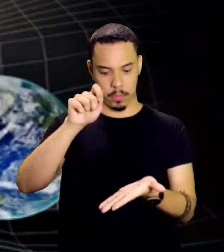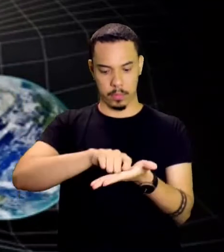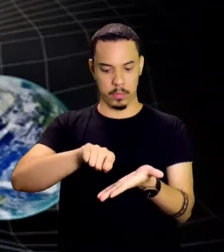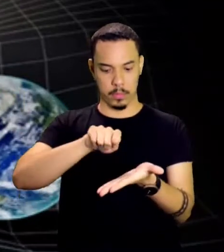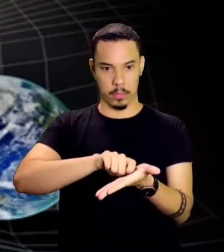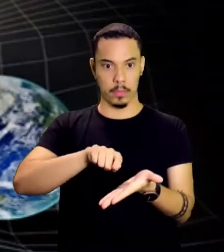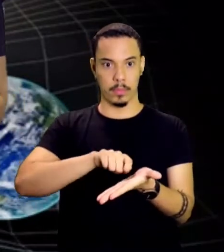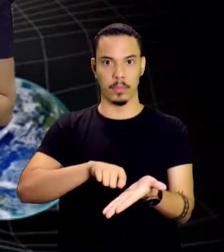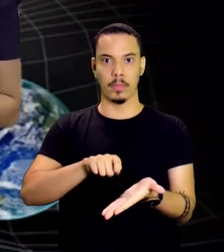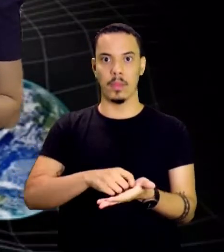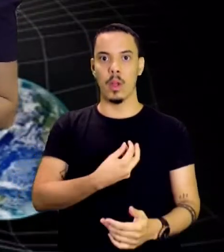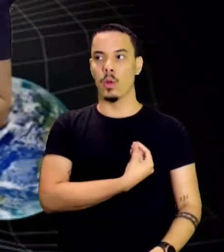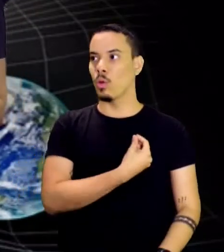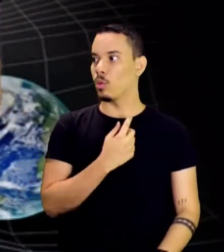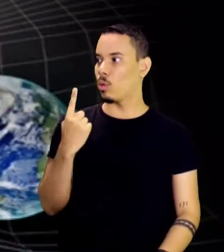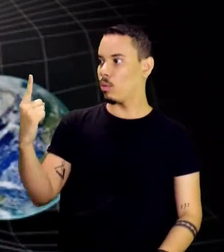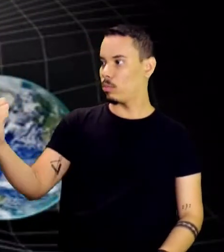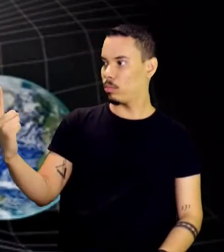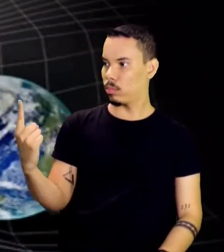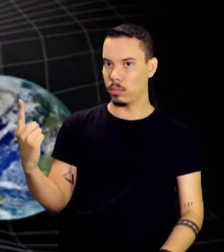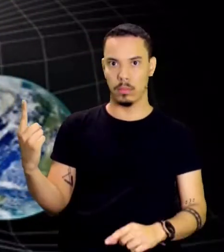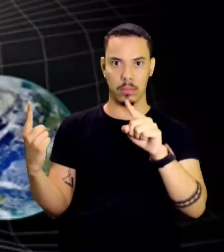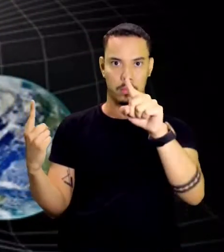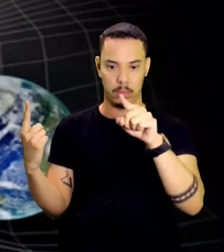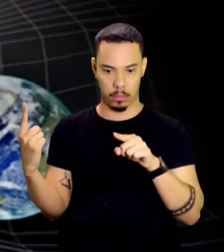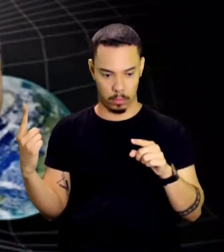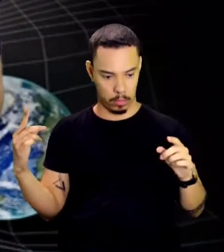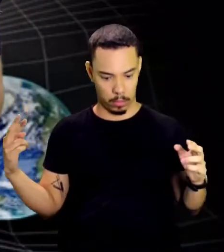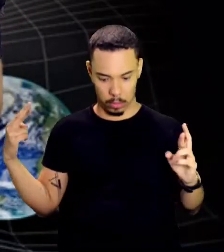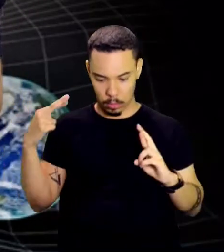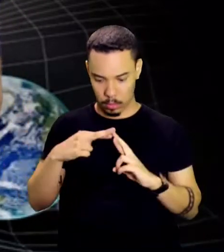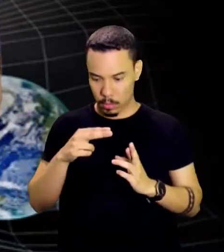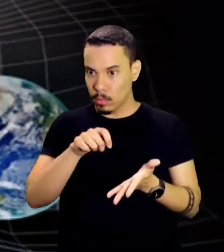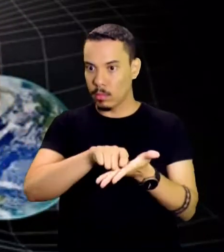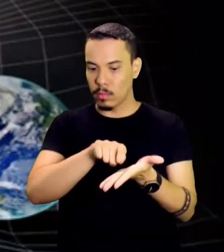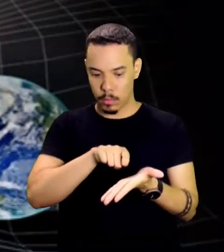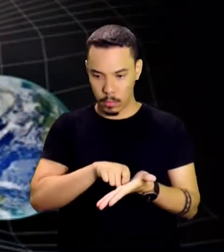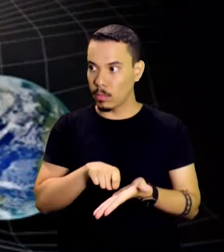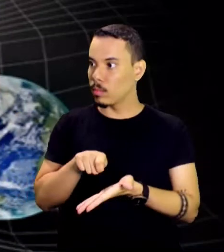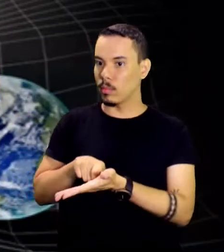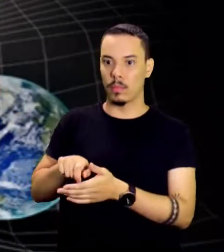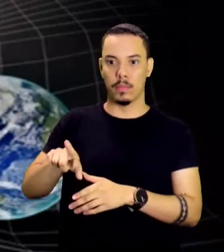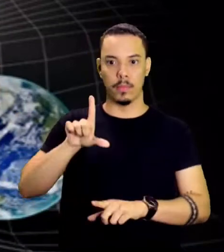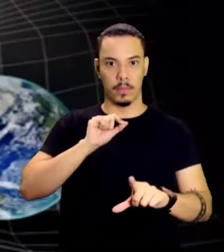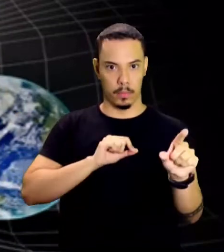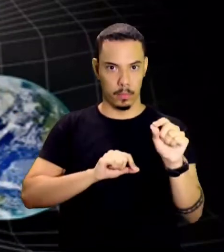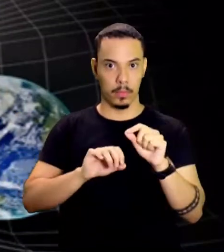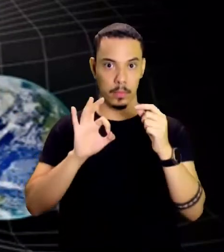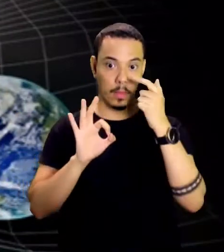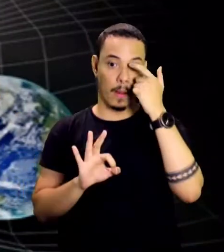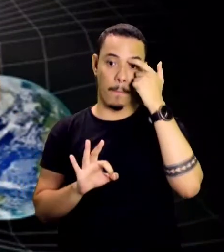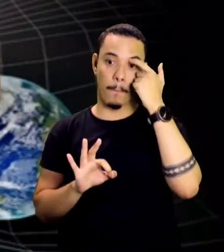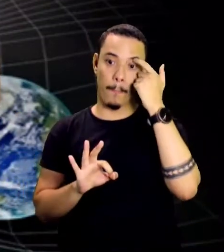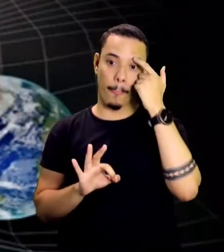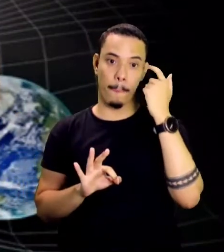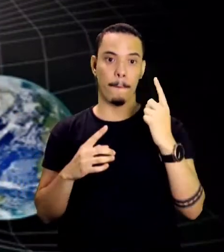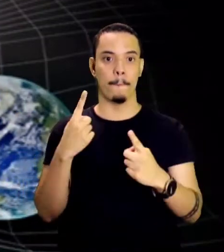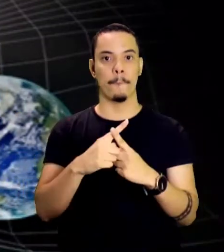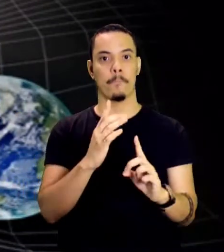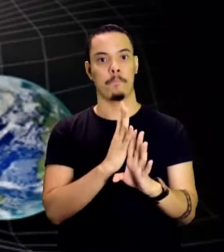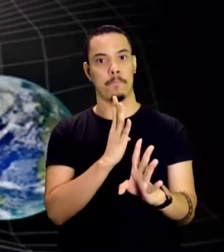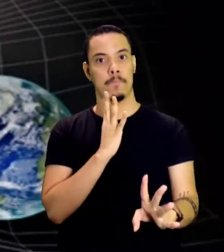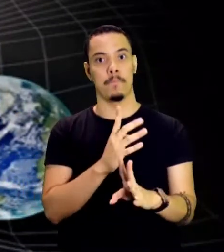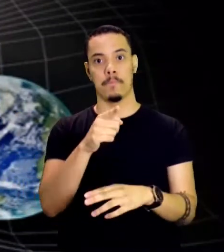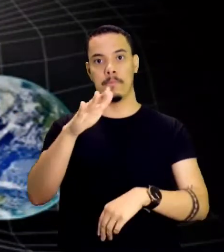de vocês no caderno aí a partir do referencial escolhido né a prima